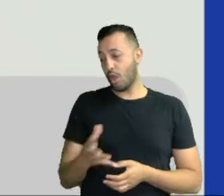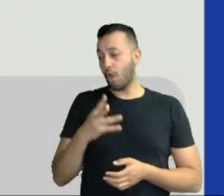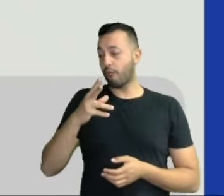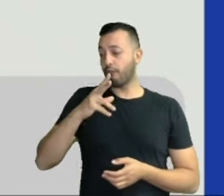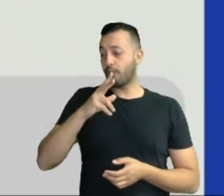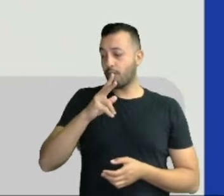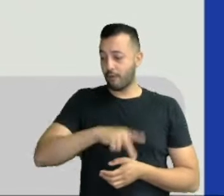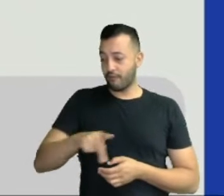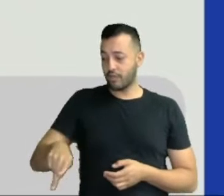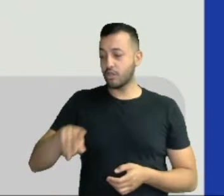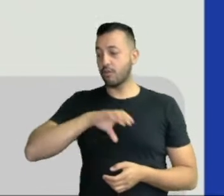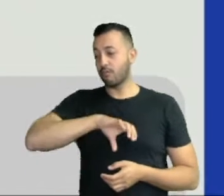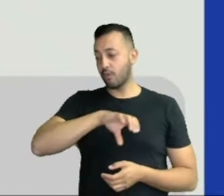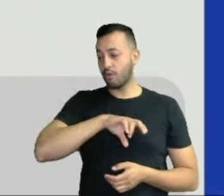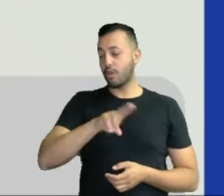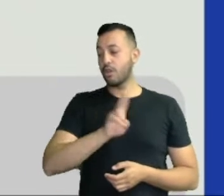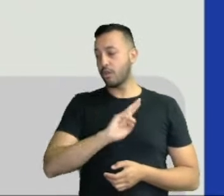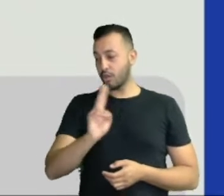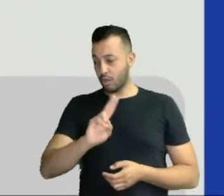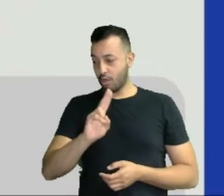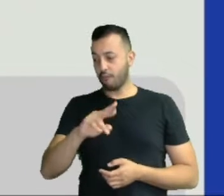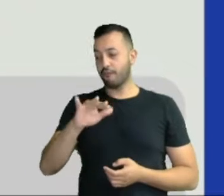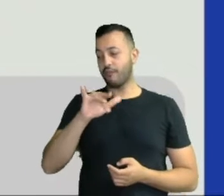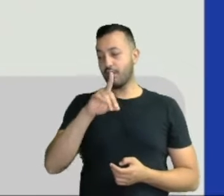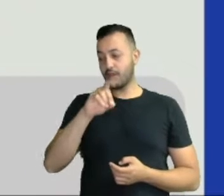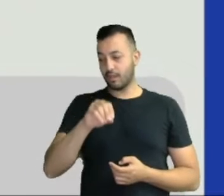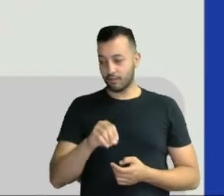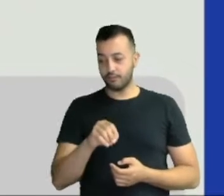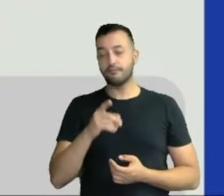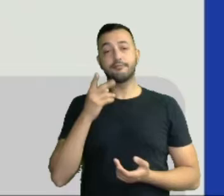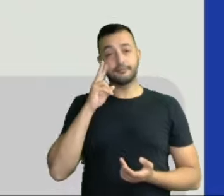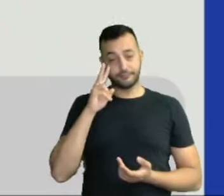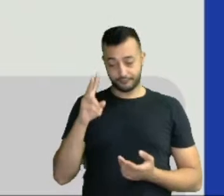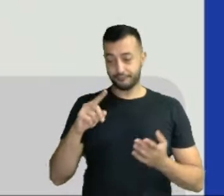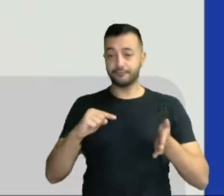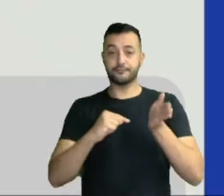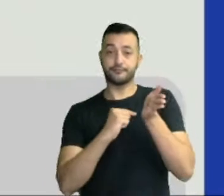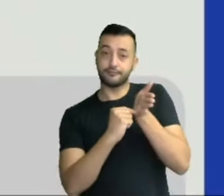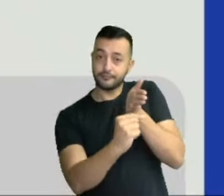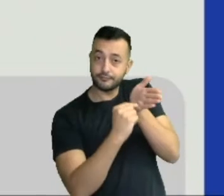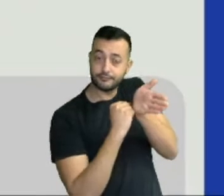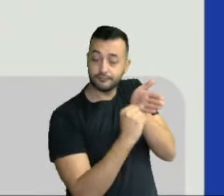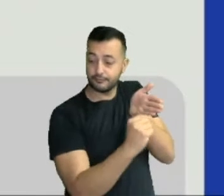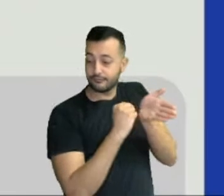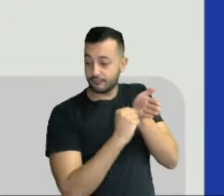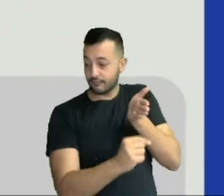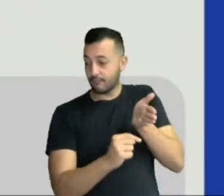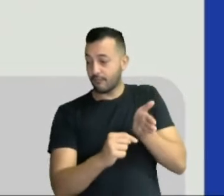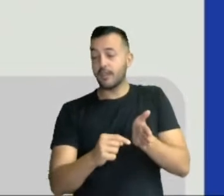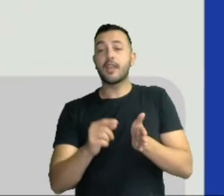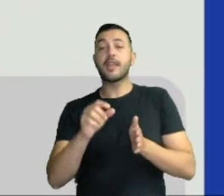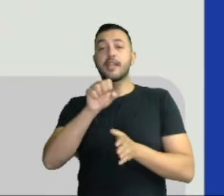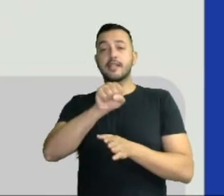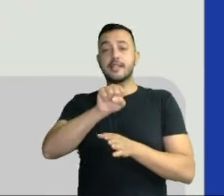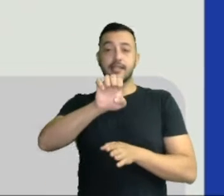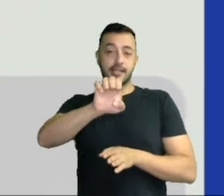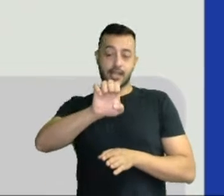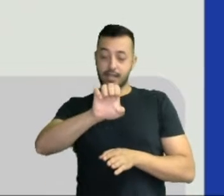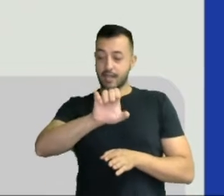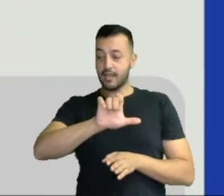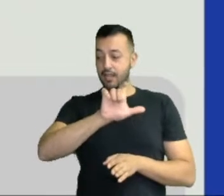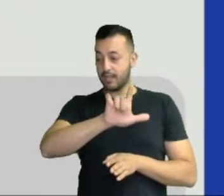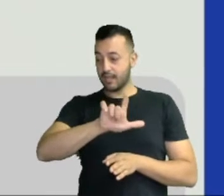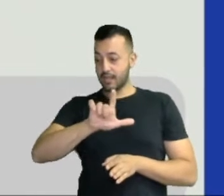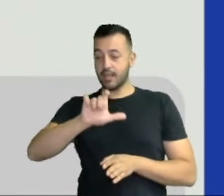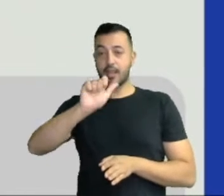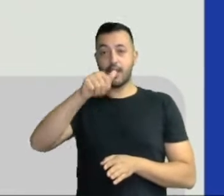llama Fernando. Aí a gente tem, ó, como vocês estão vendo, sublinhado, se llama. Esse